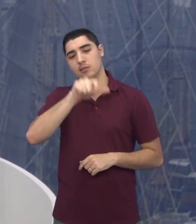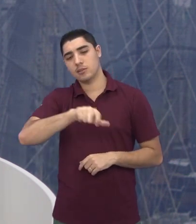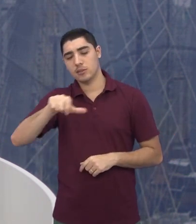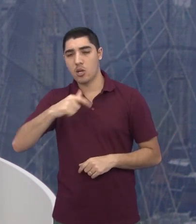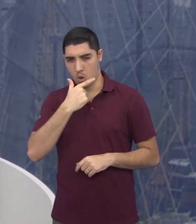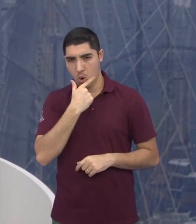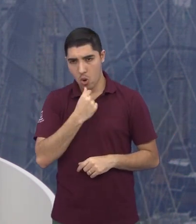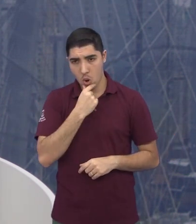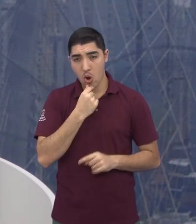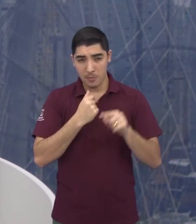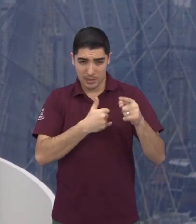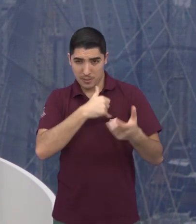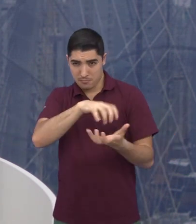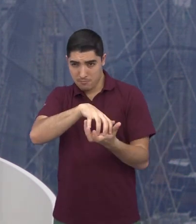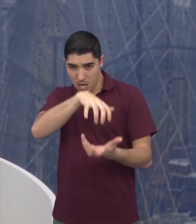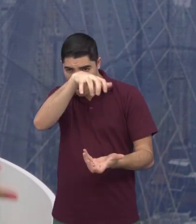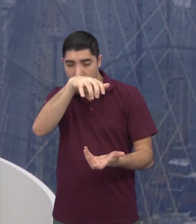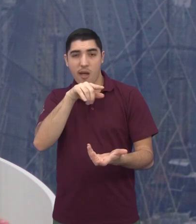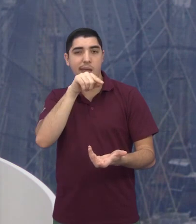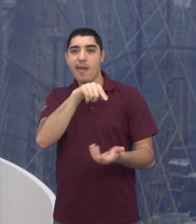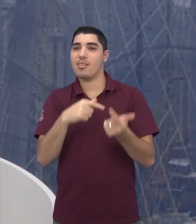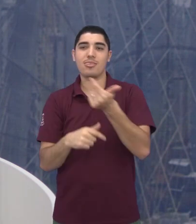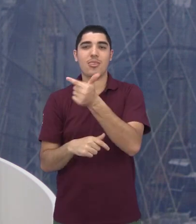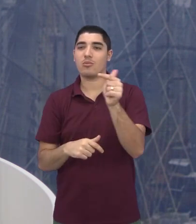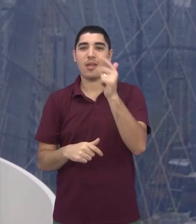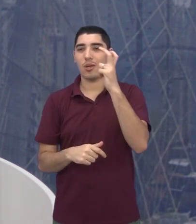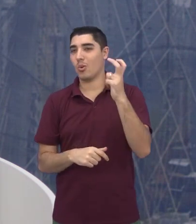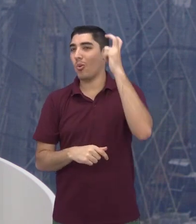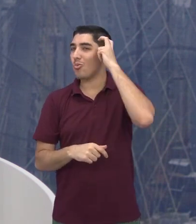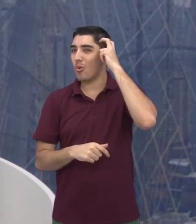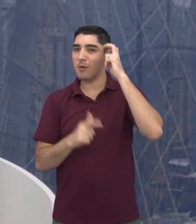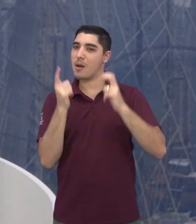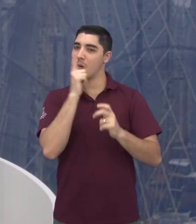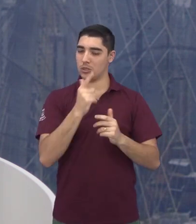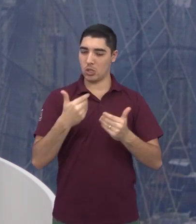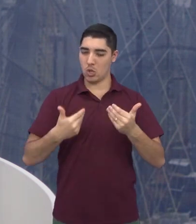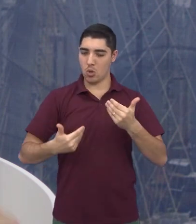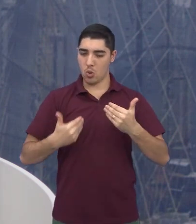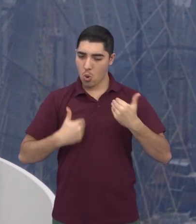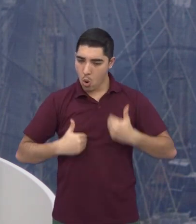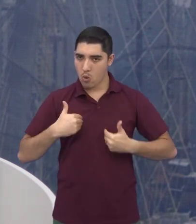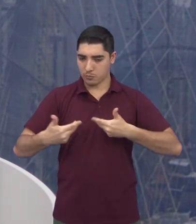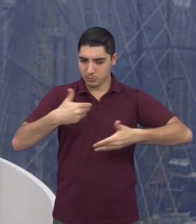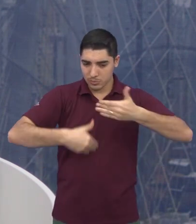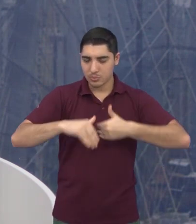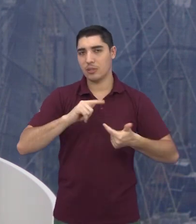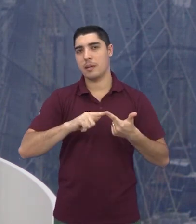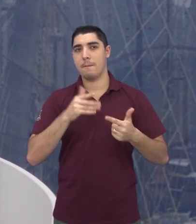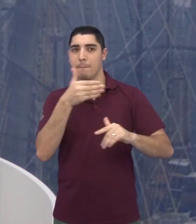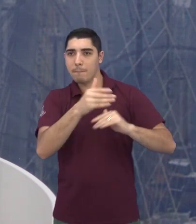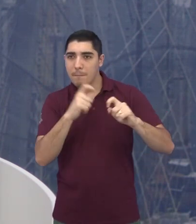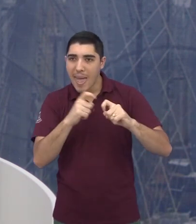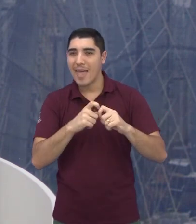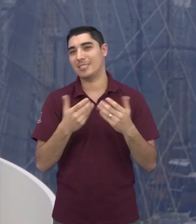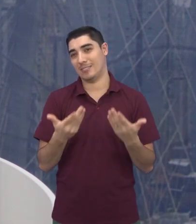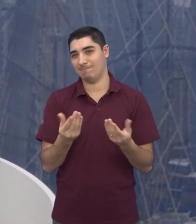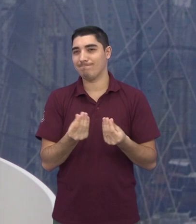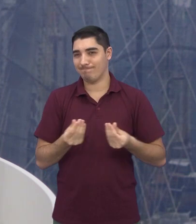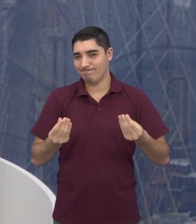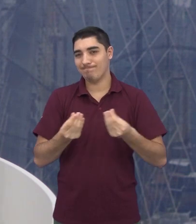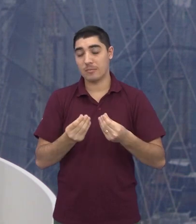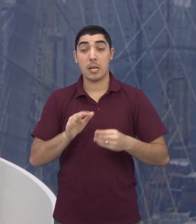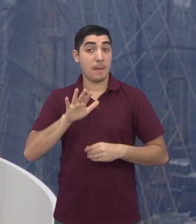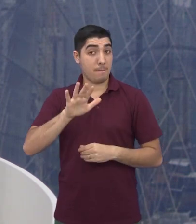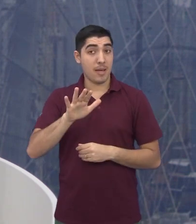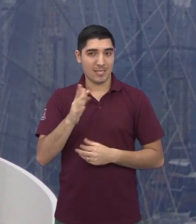velhos, infelizmente, não tiveram essa cultura ou não tiveram a oportunidade, né, de ter esse cuidado. Mas como,